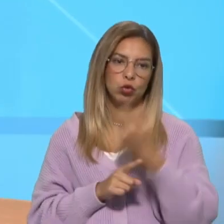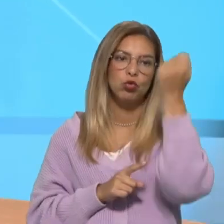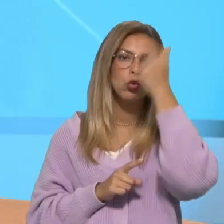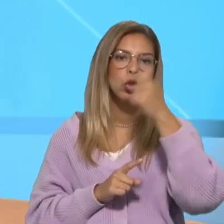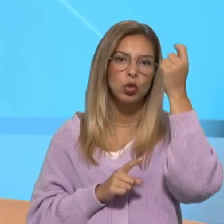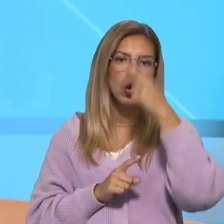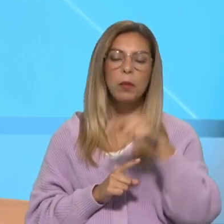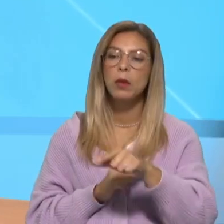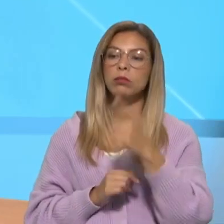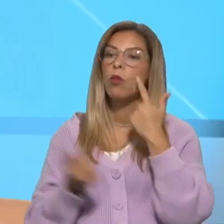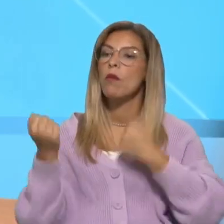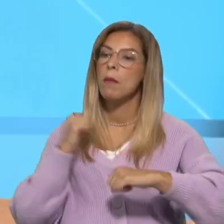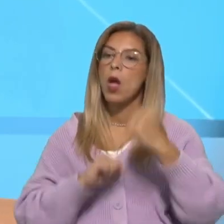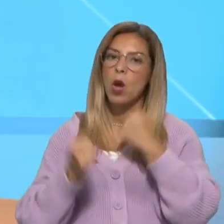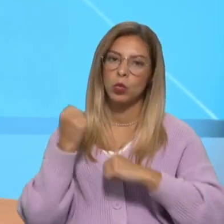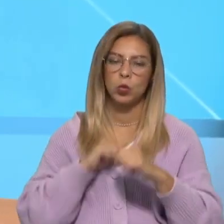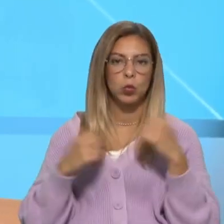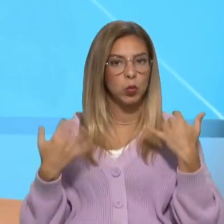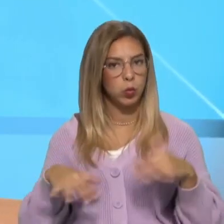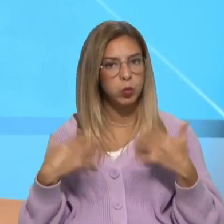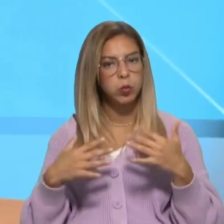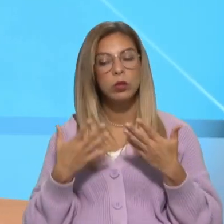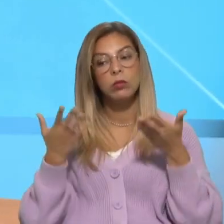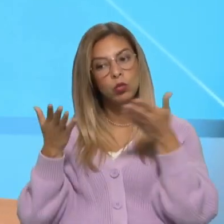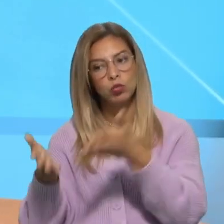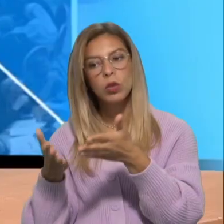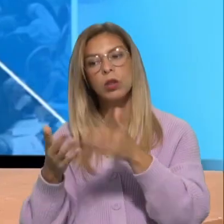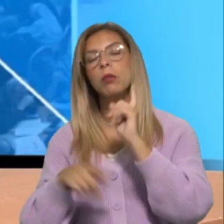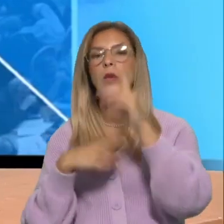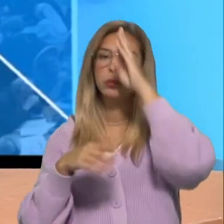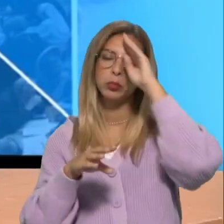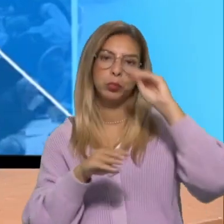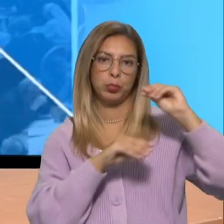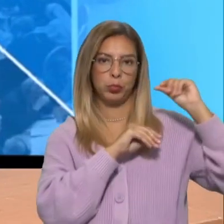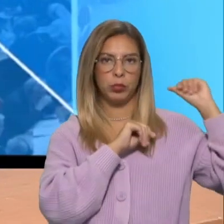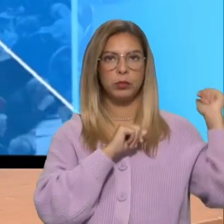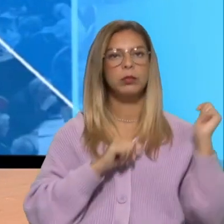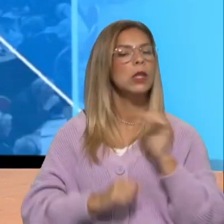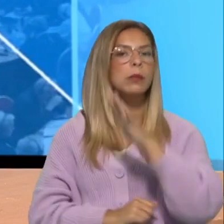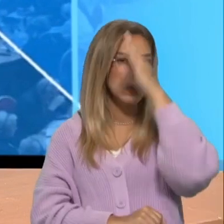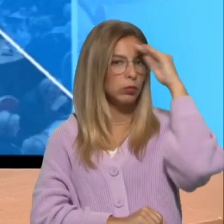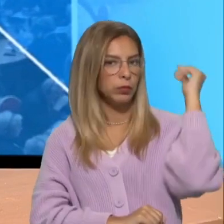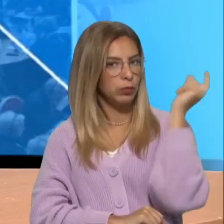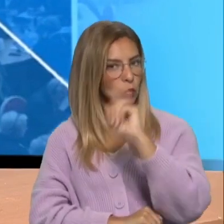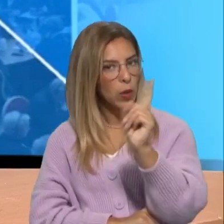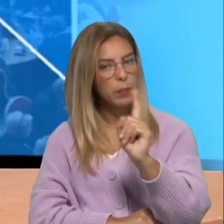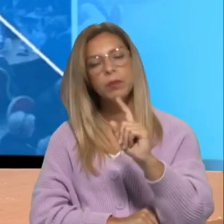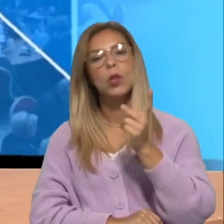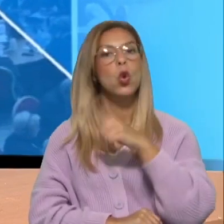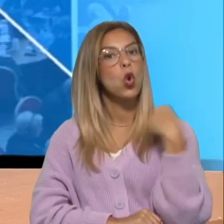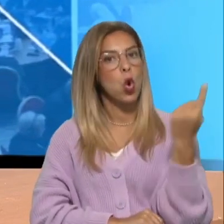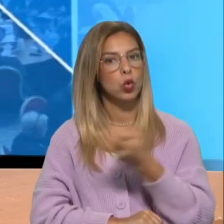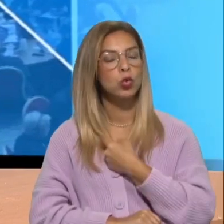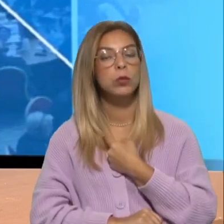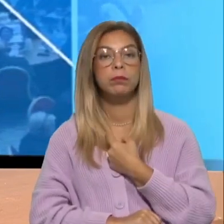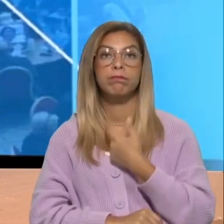facto mobilizou-se. Depois esquece, depois dessas situações? Eu penso que não se esquece. Eu penso é que todos nós somos